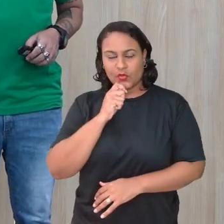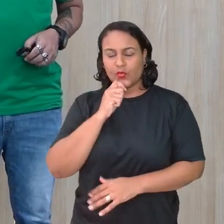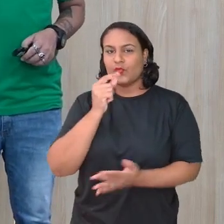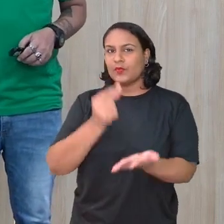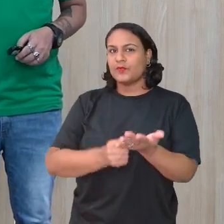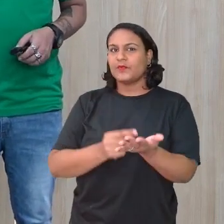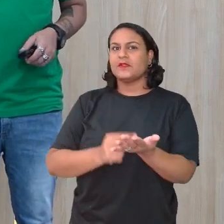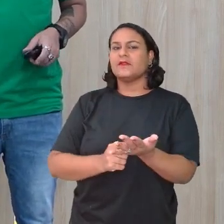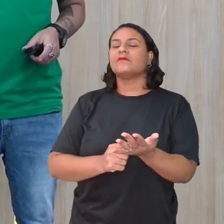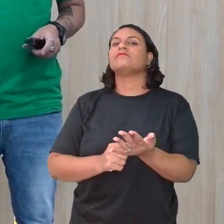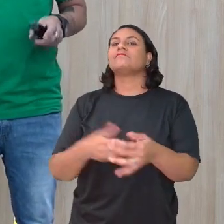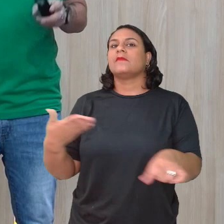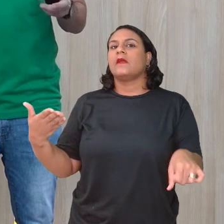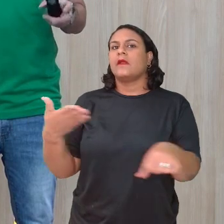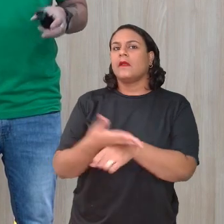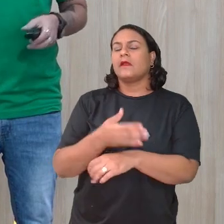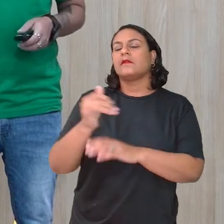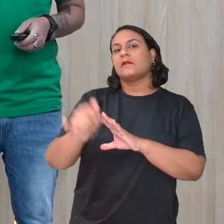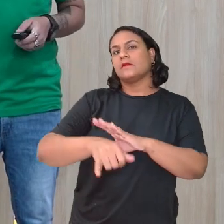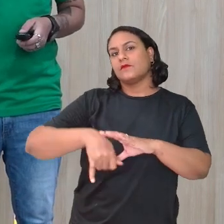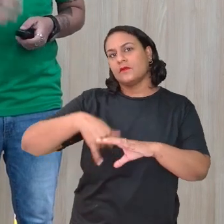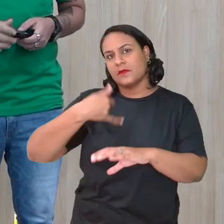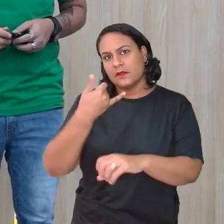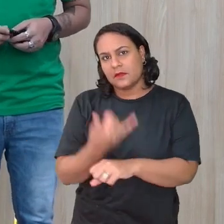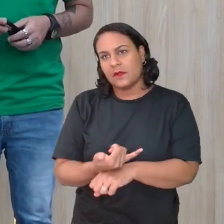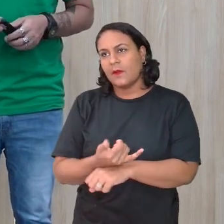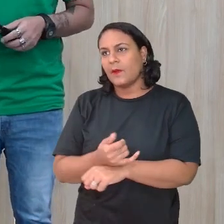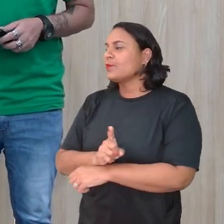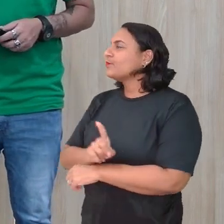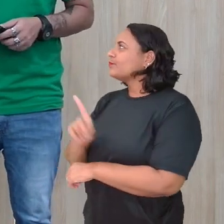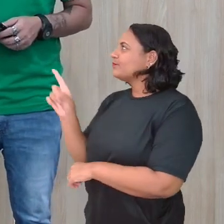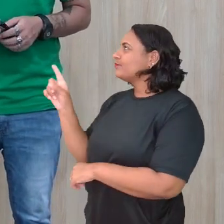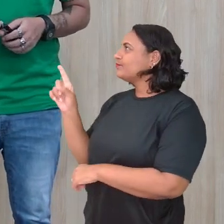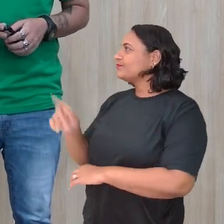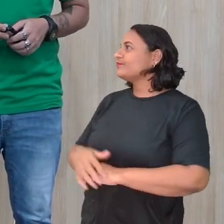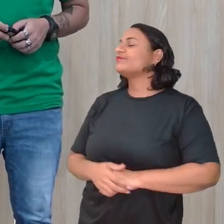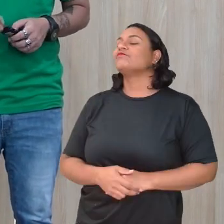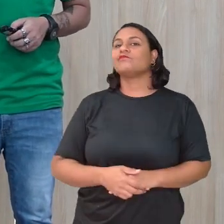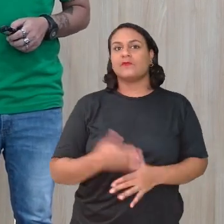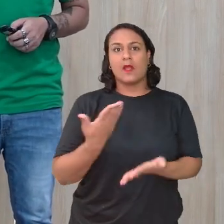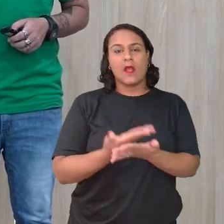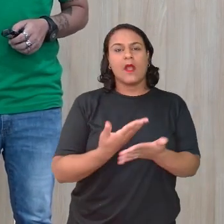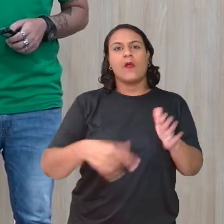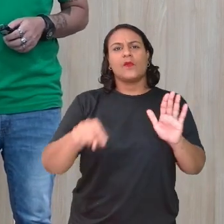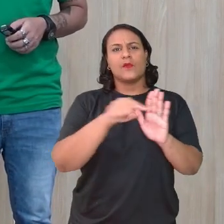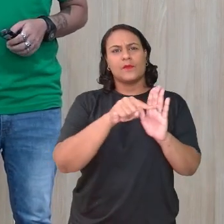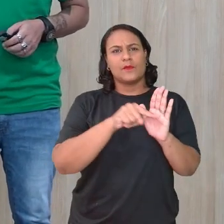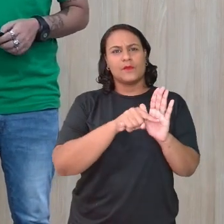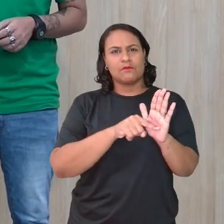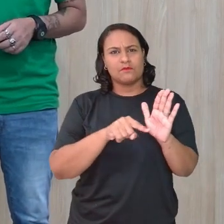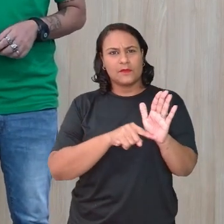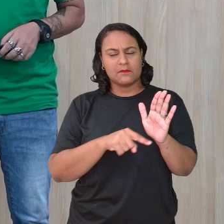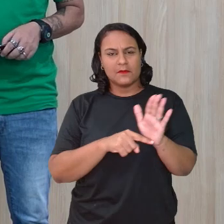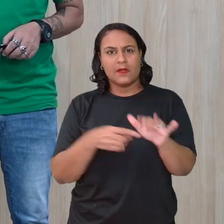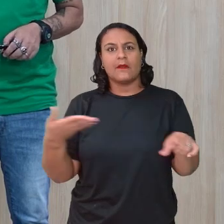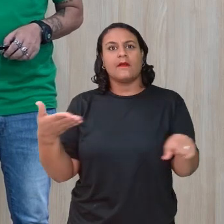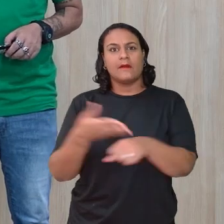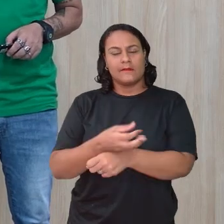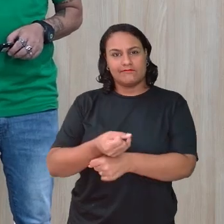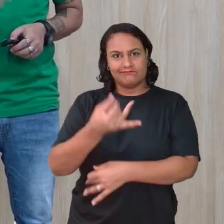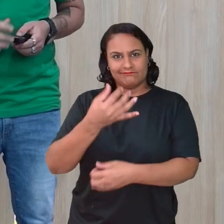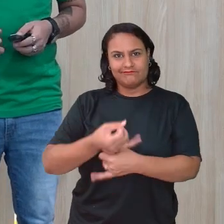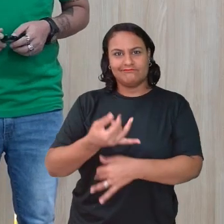assistindo ao vivo, vai lá no nosso canal, né? Se você está vendo pela playlist aí do nosso canal, entra em contato com a gente também. Vai